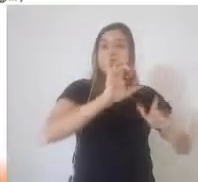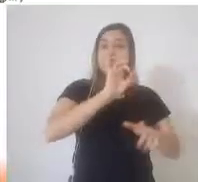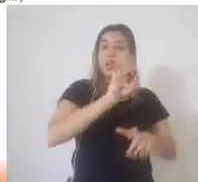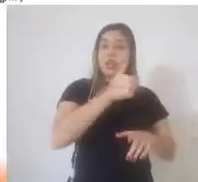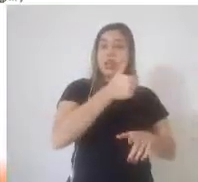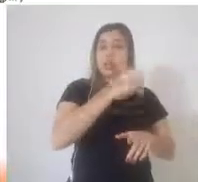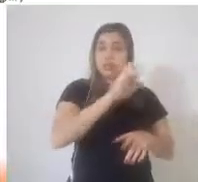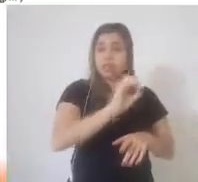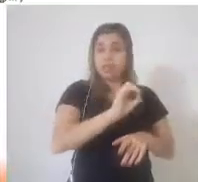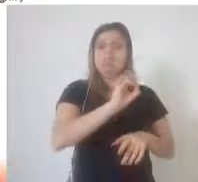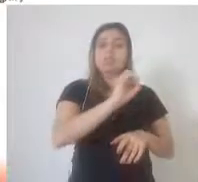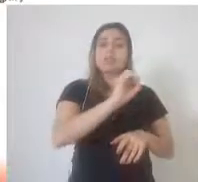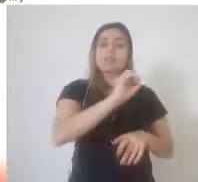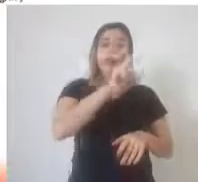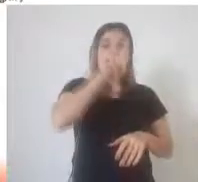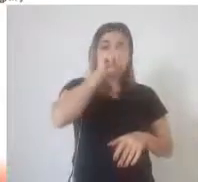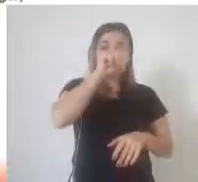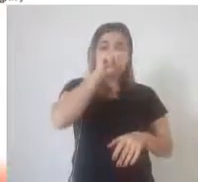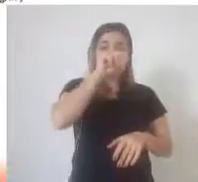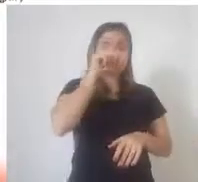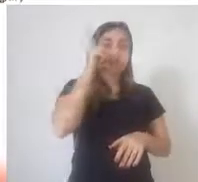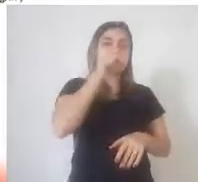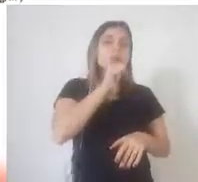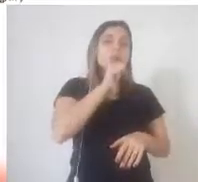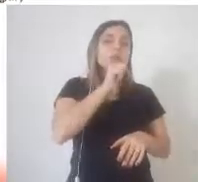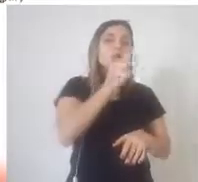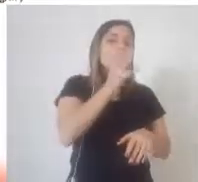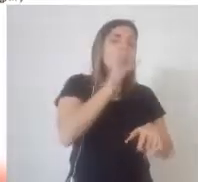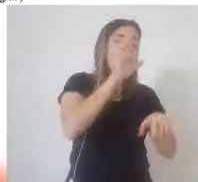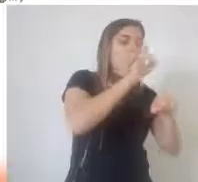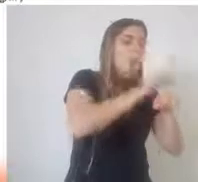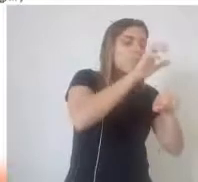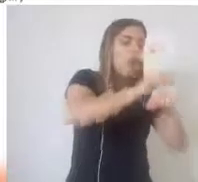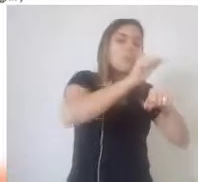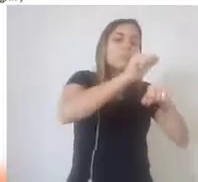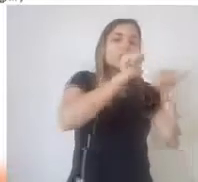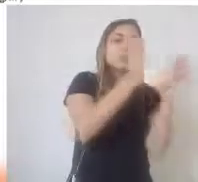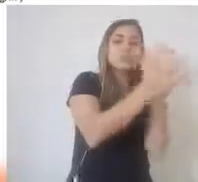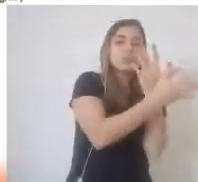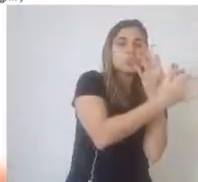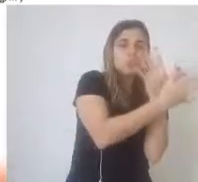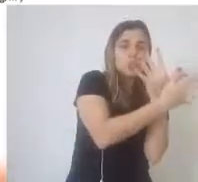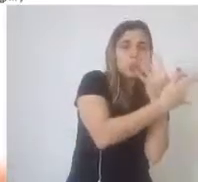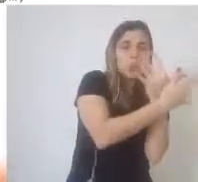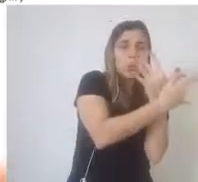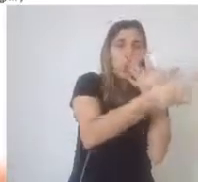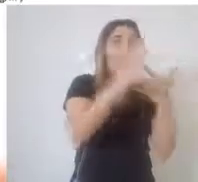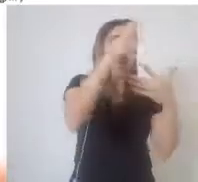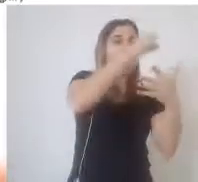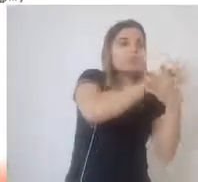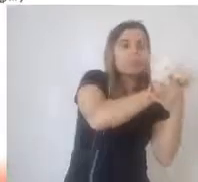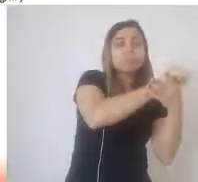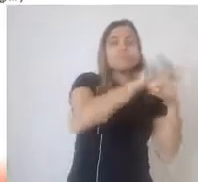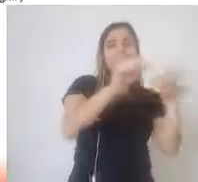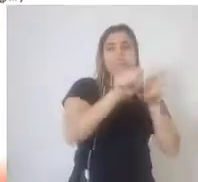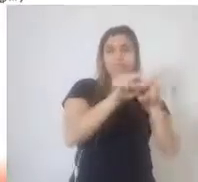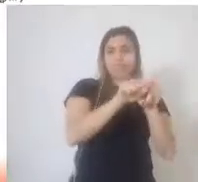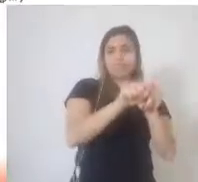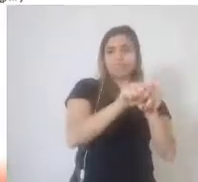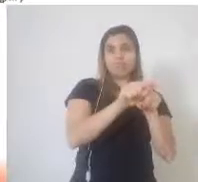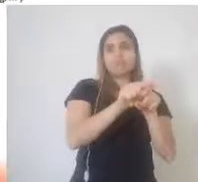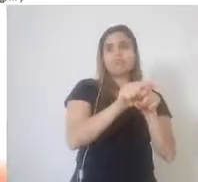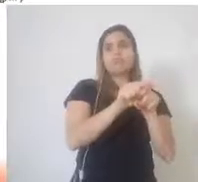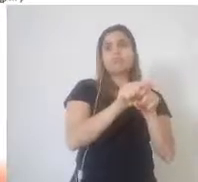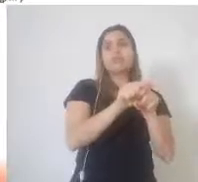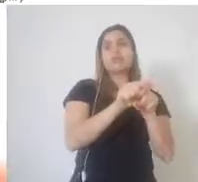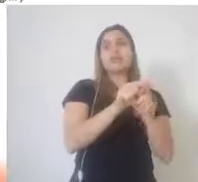Então, só 10 pássaros conseguem se alimentar de 1.000 insetos. A inversão aconteceu do segundo para o